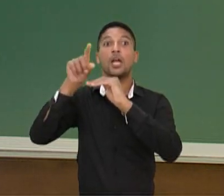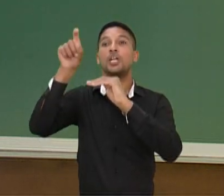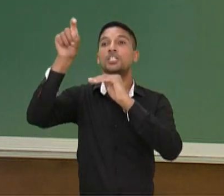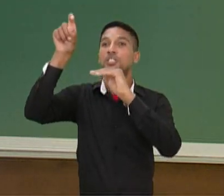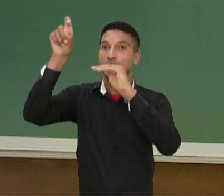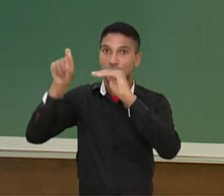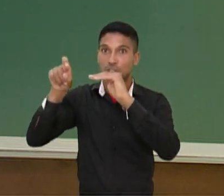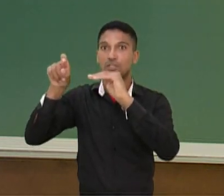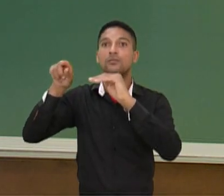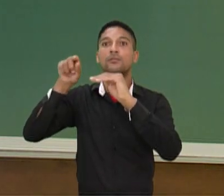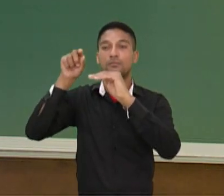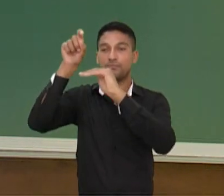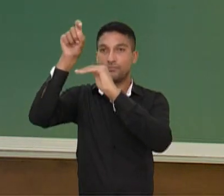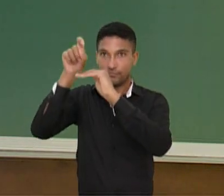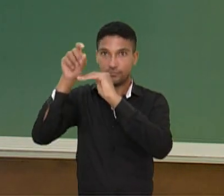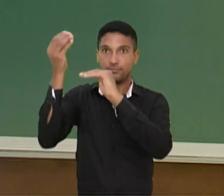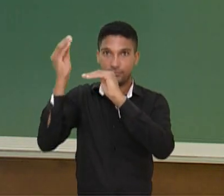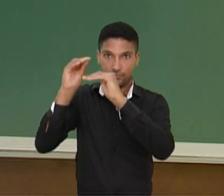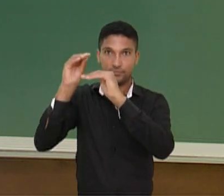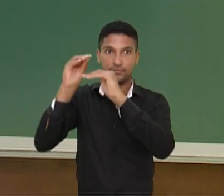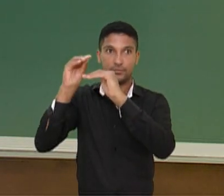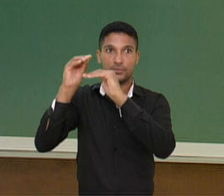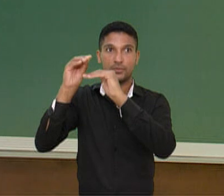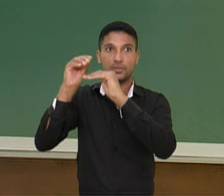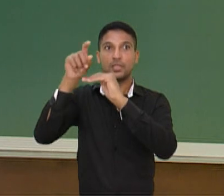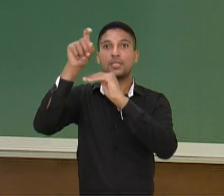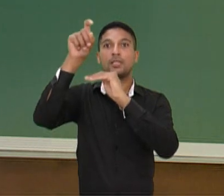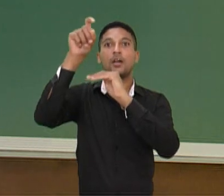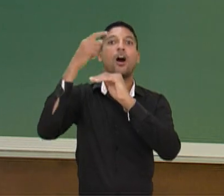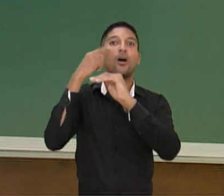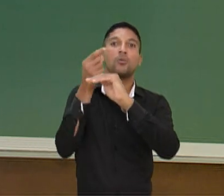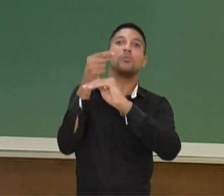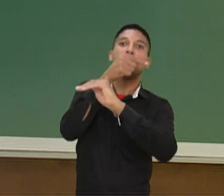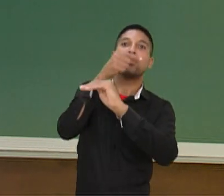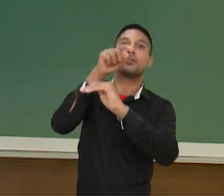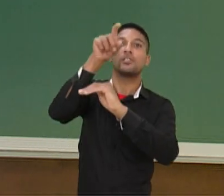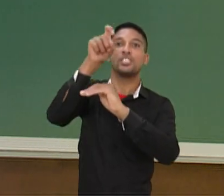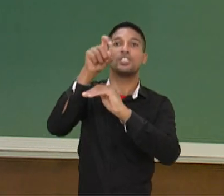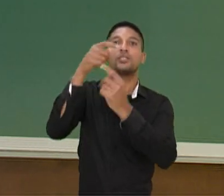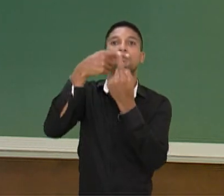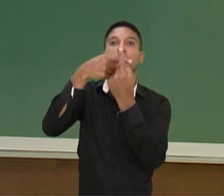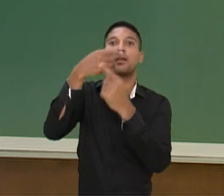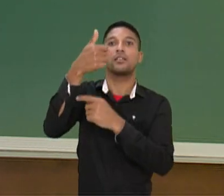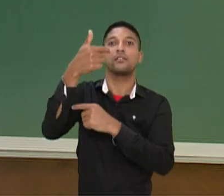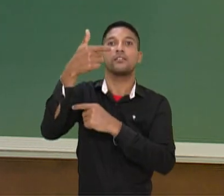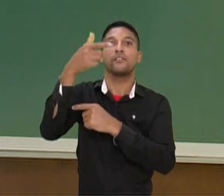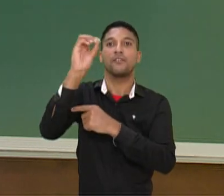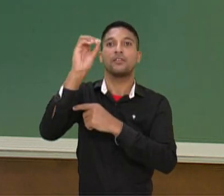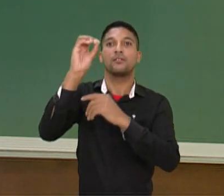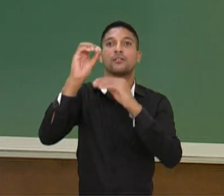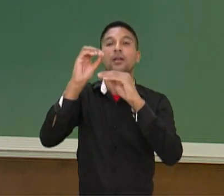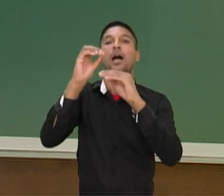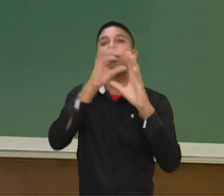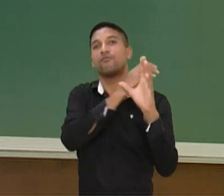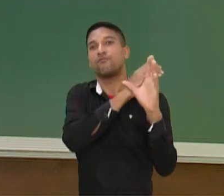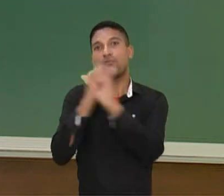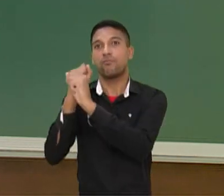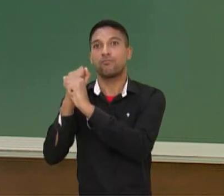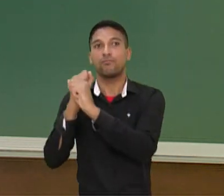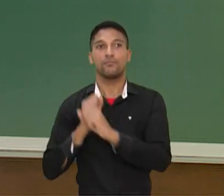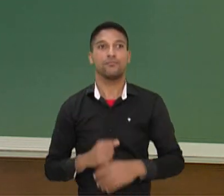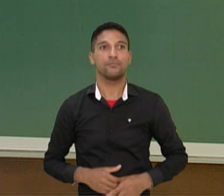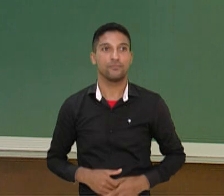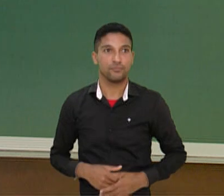X está lá por último. X mais 20 é o primeiro que eu somei. Então, beleza, fechou, somei os 6, ó. Aqui é